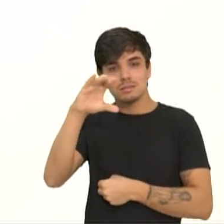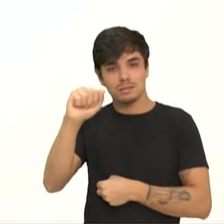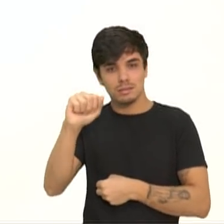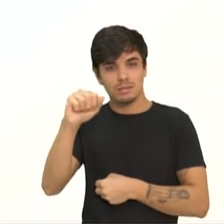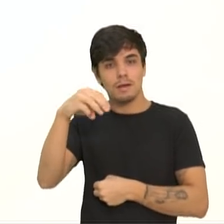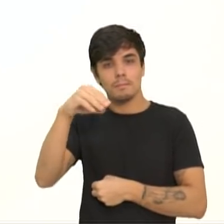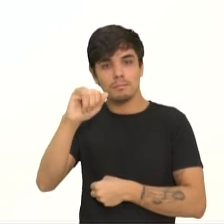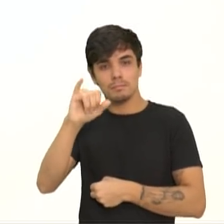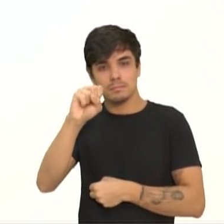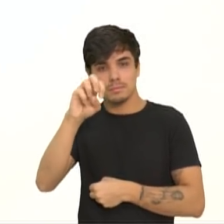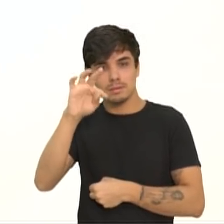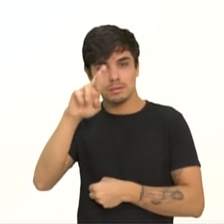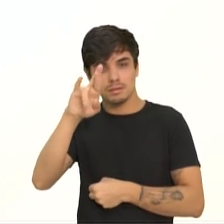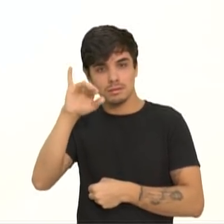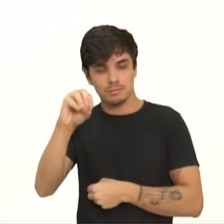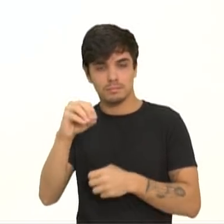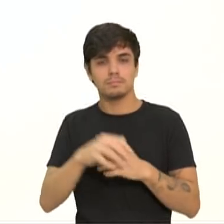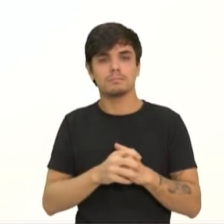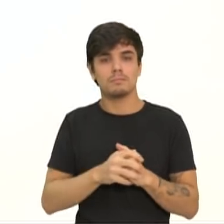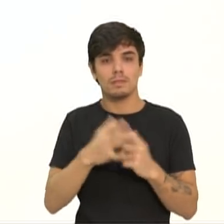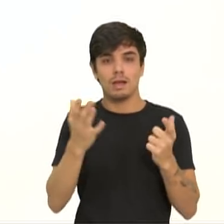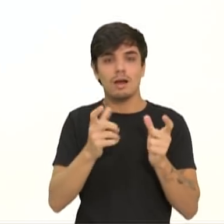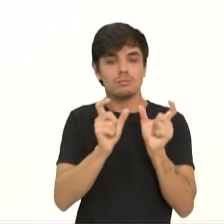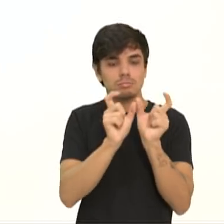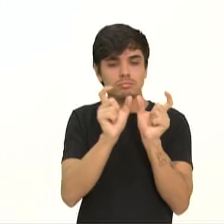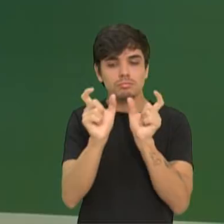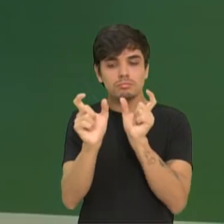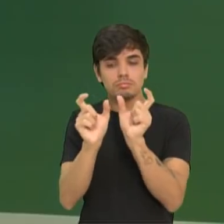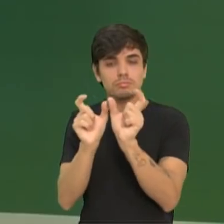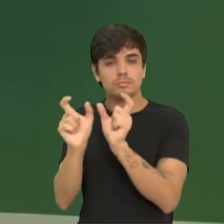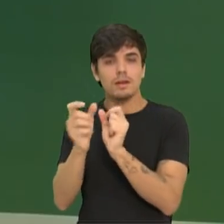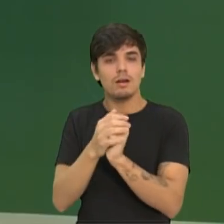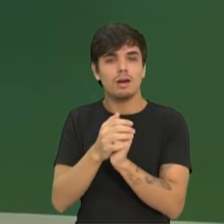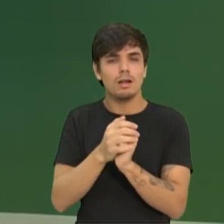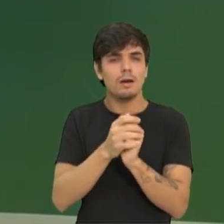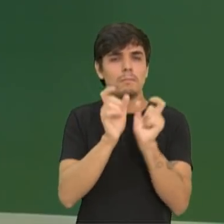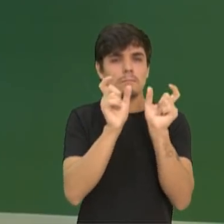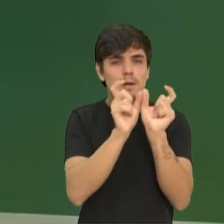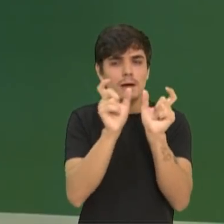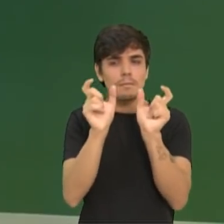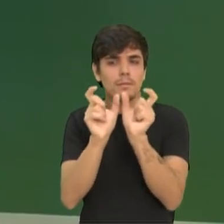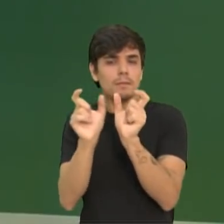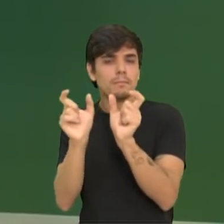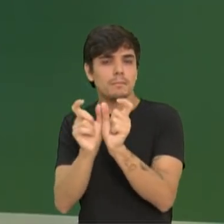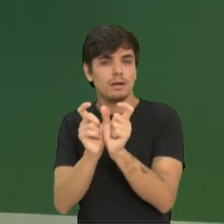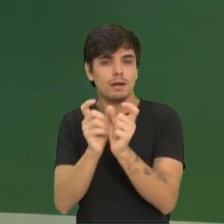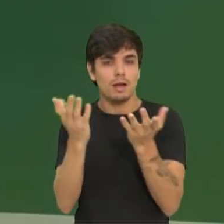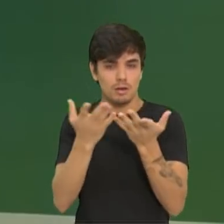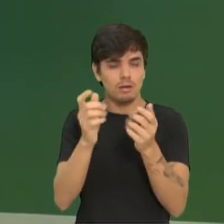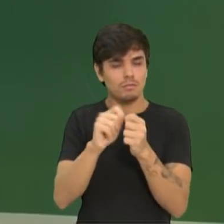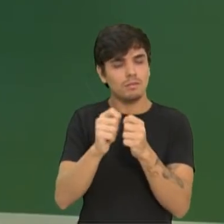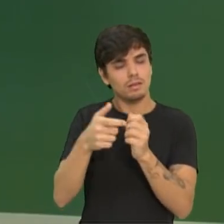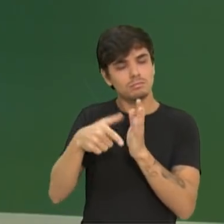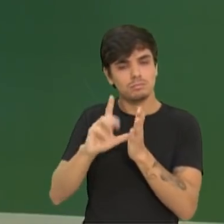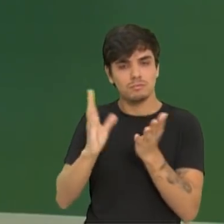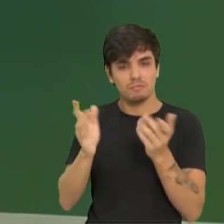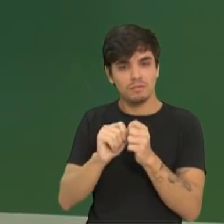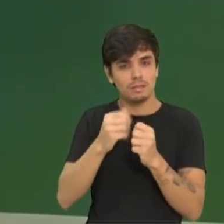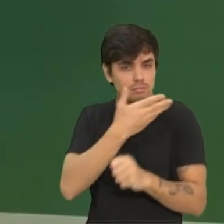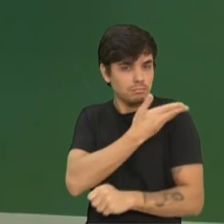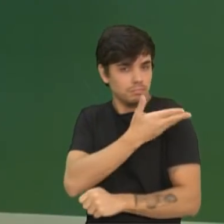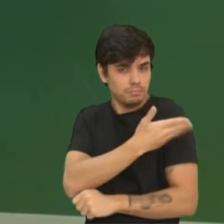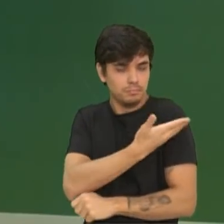mistérios. Fale comigo, pronuncie comigo pausadamente essas palavras. Eu sei que você já fez isso, mas faça de novo para treinar.